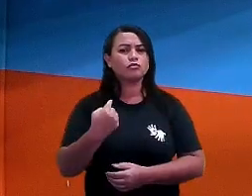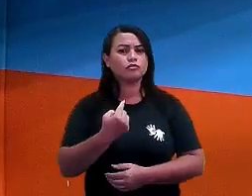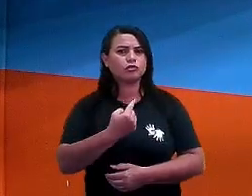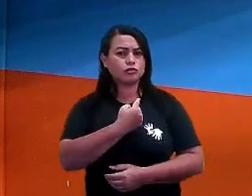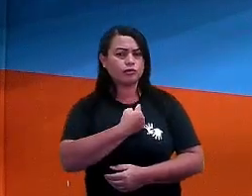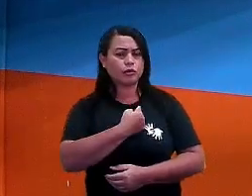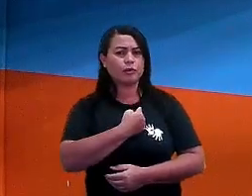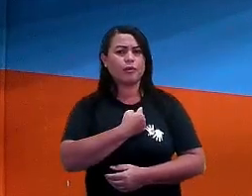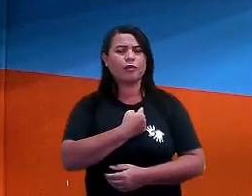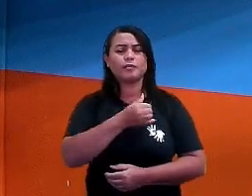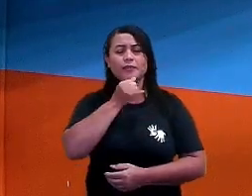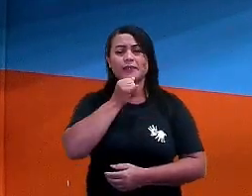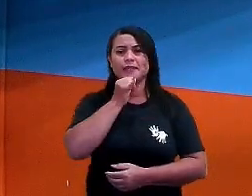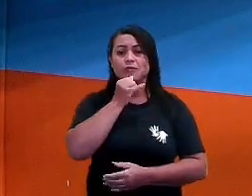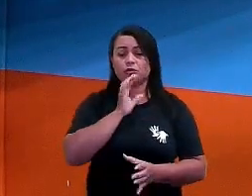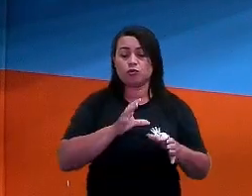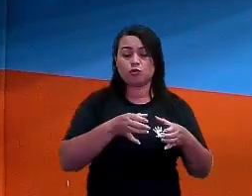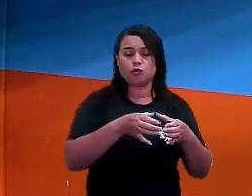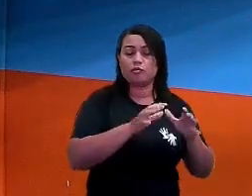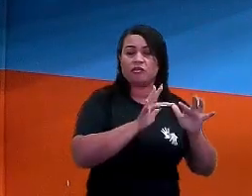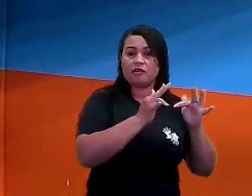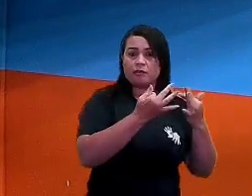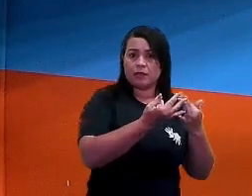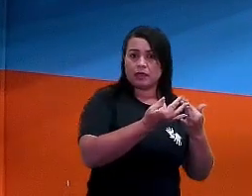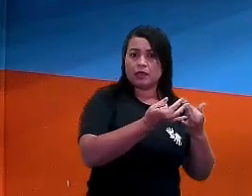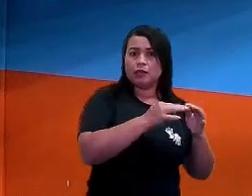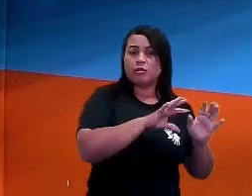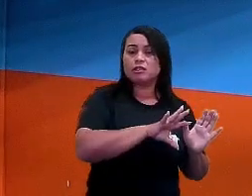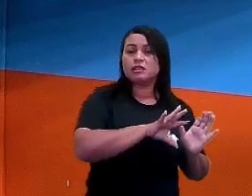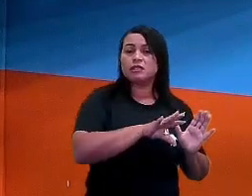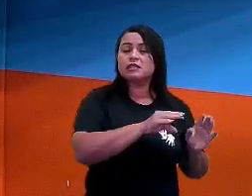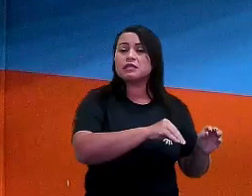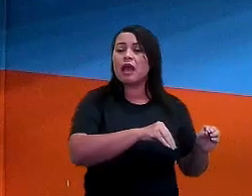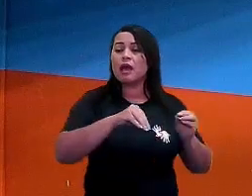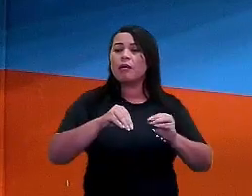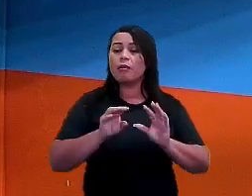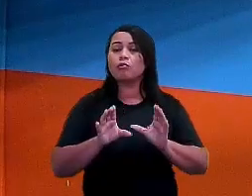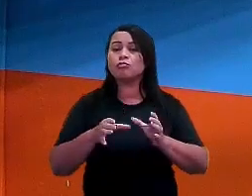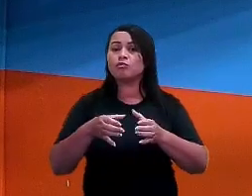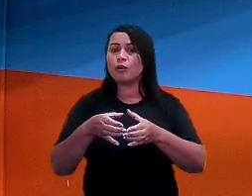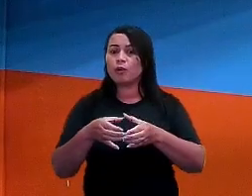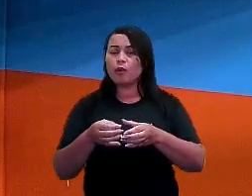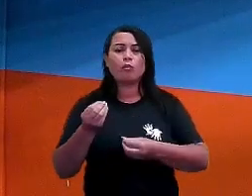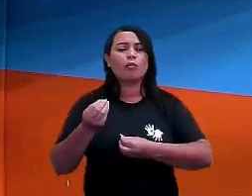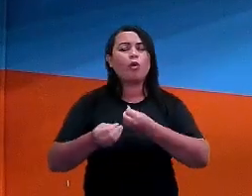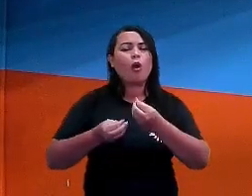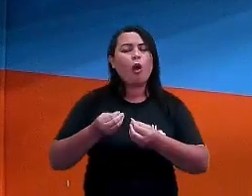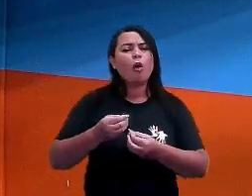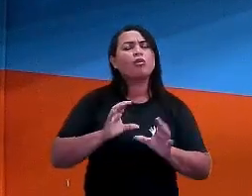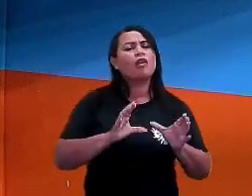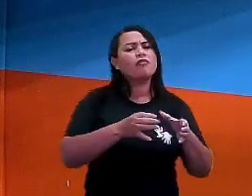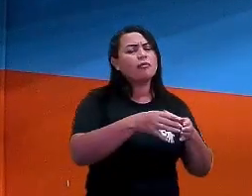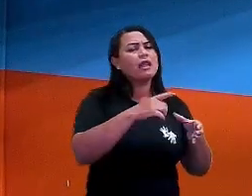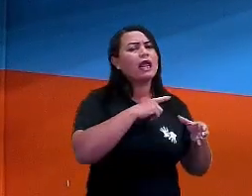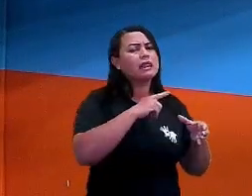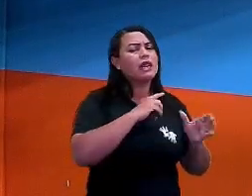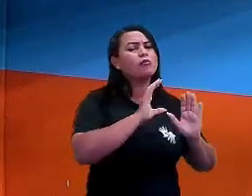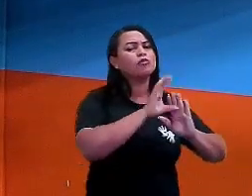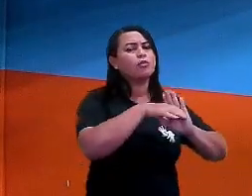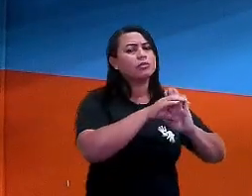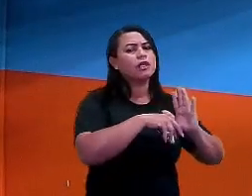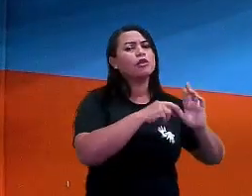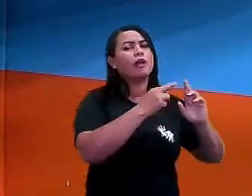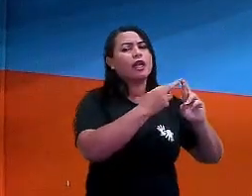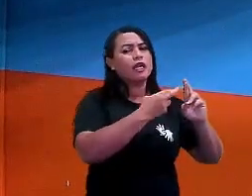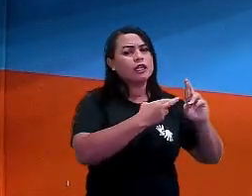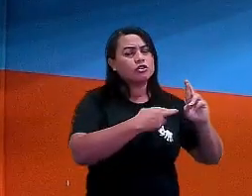de comunidade, que é a nossa família, nós temos o conceito que a nossa família foi constituída, o conceito religioso, o conceito